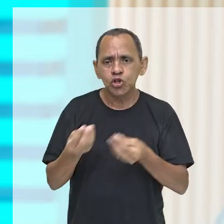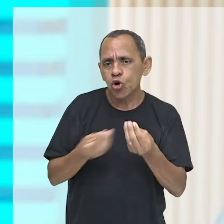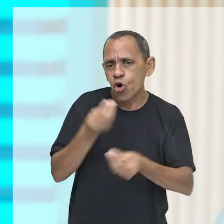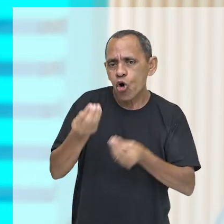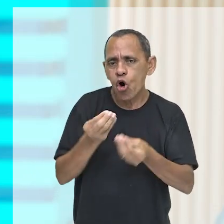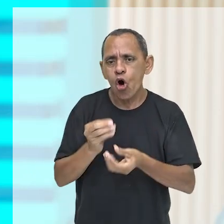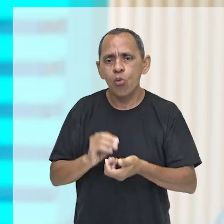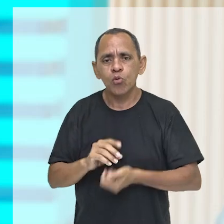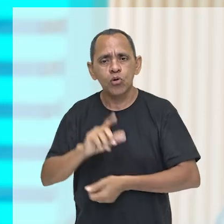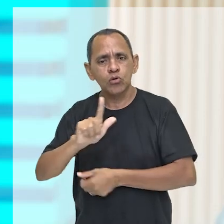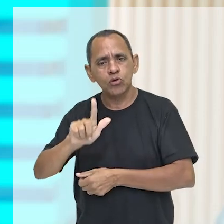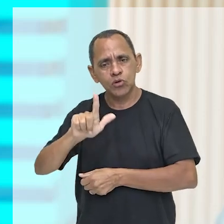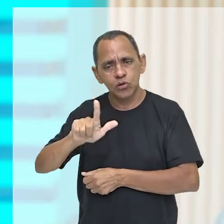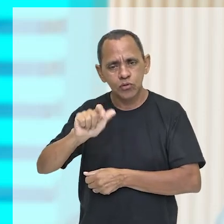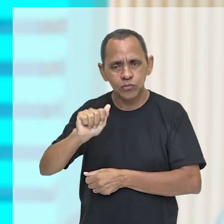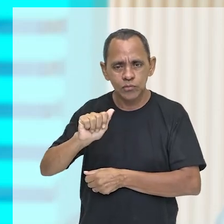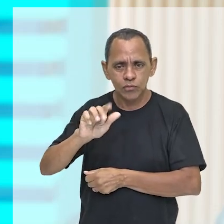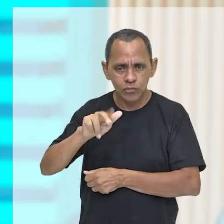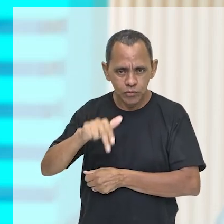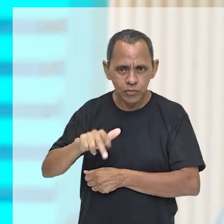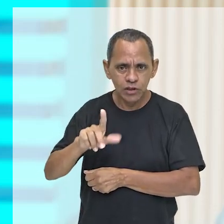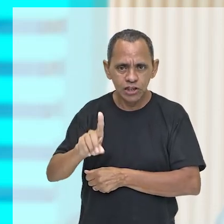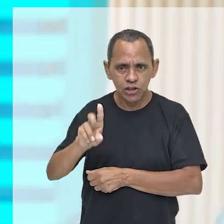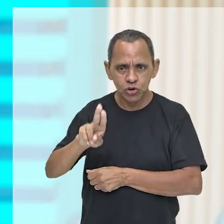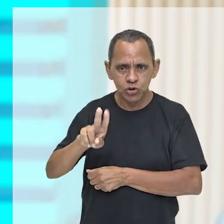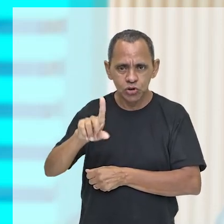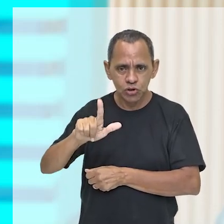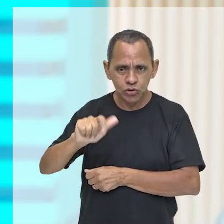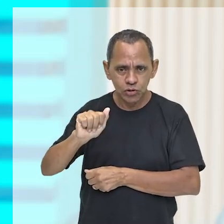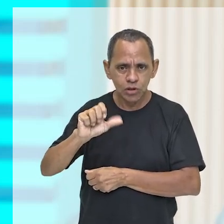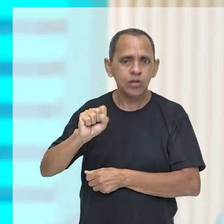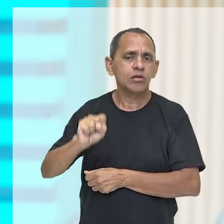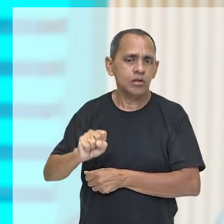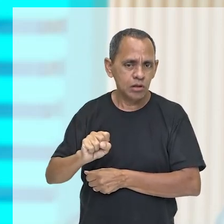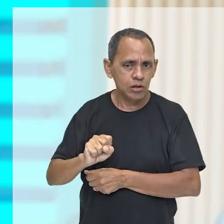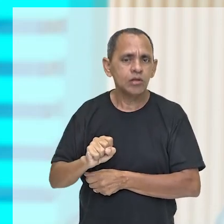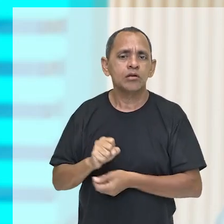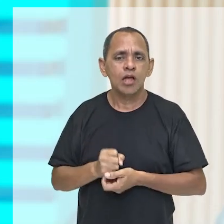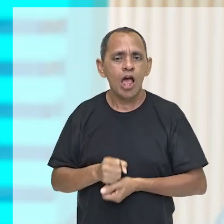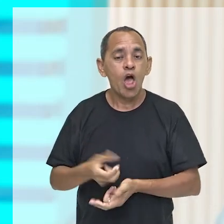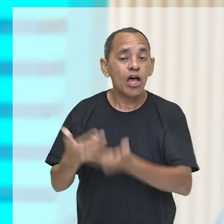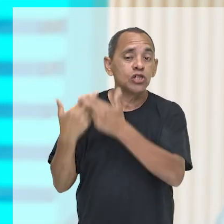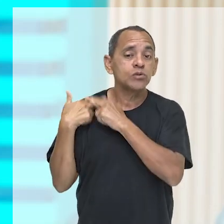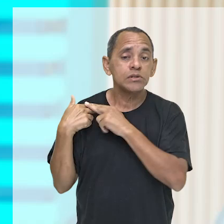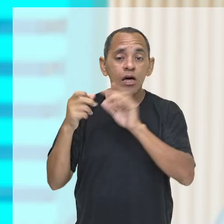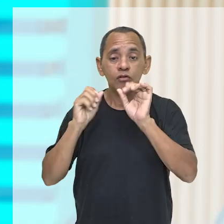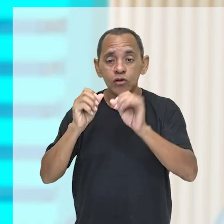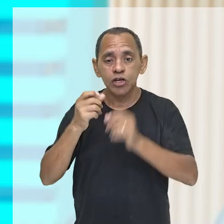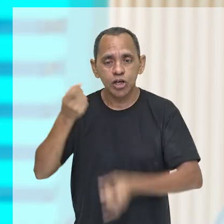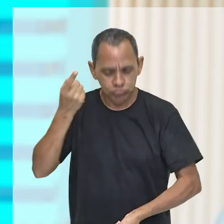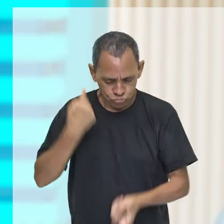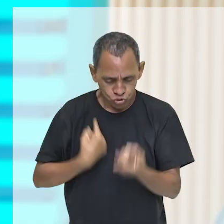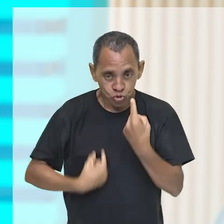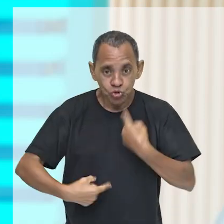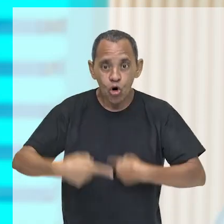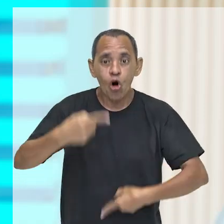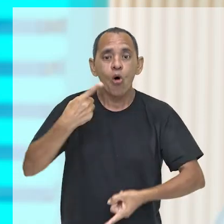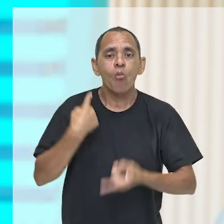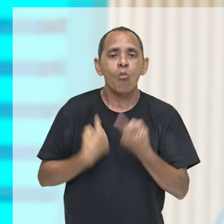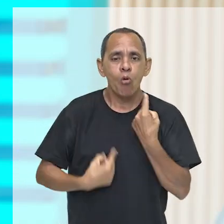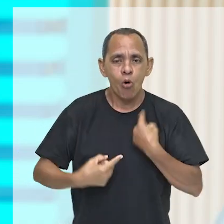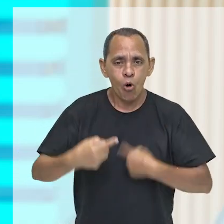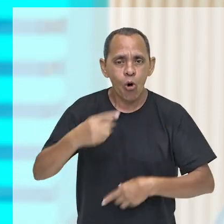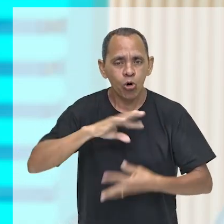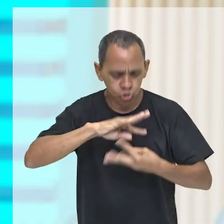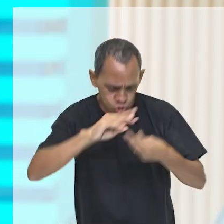pela manutenção, pela secreção de hormônios, entre outras